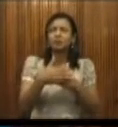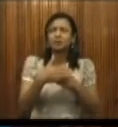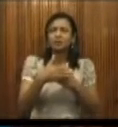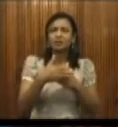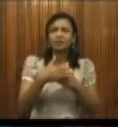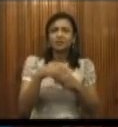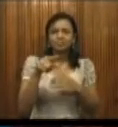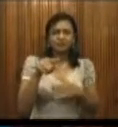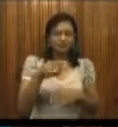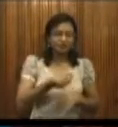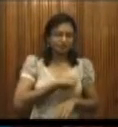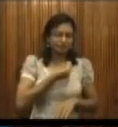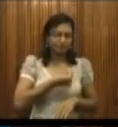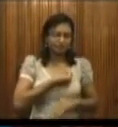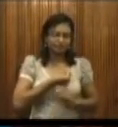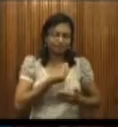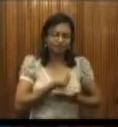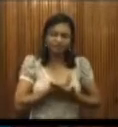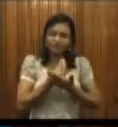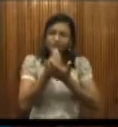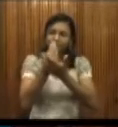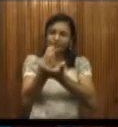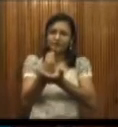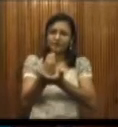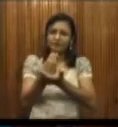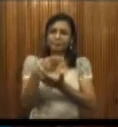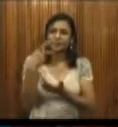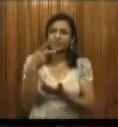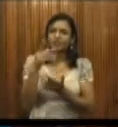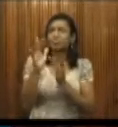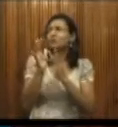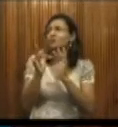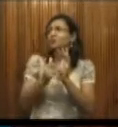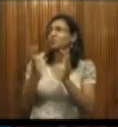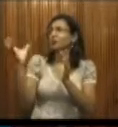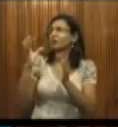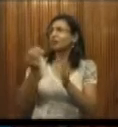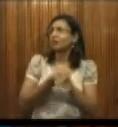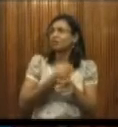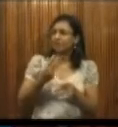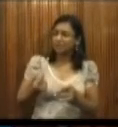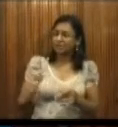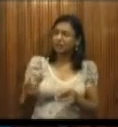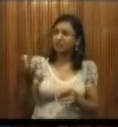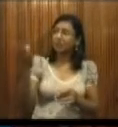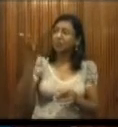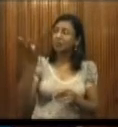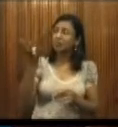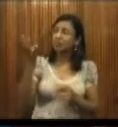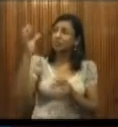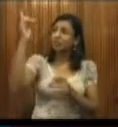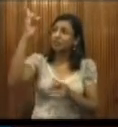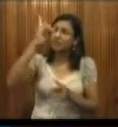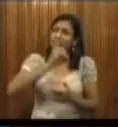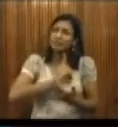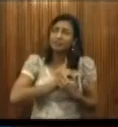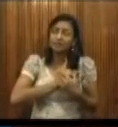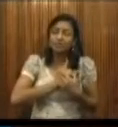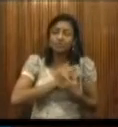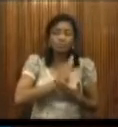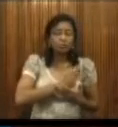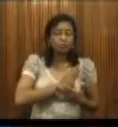entrega nessa noite? De dizer: Jesus, eu quero a vida eterna, eu quero o Senhor na minha vida. É o que, Jesus diz para aquele